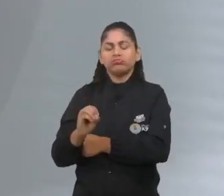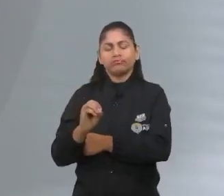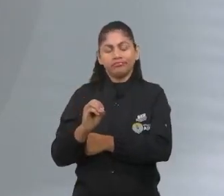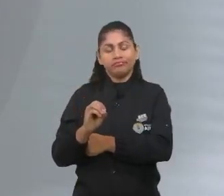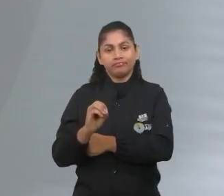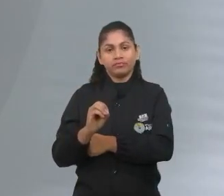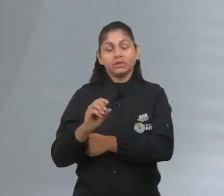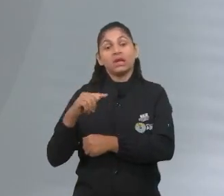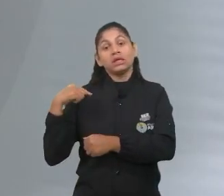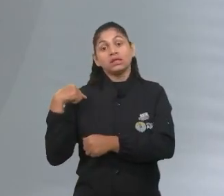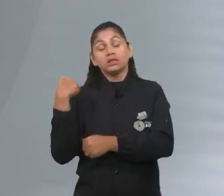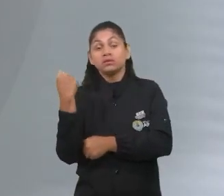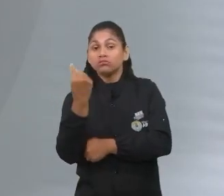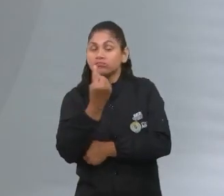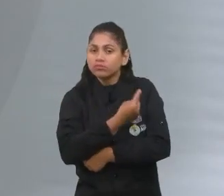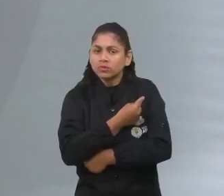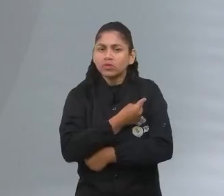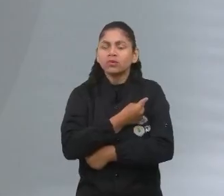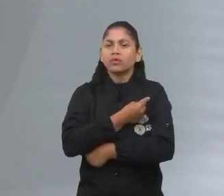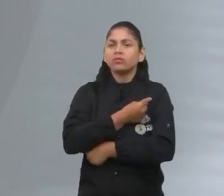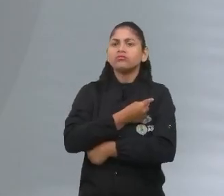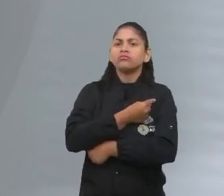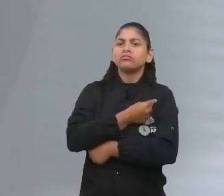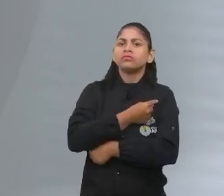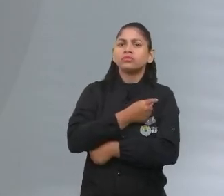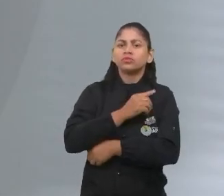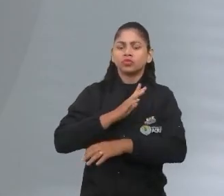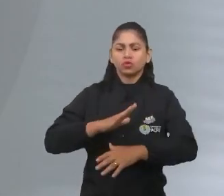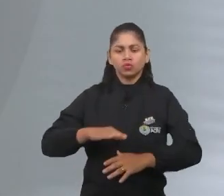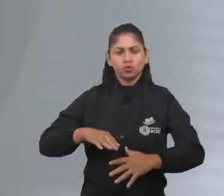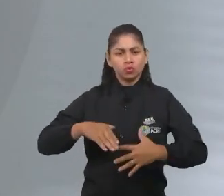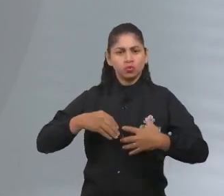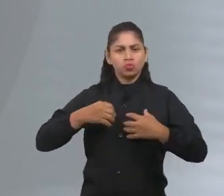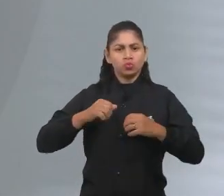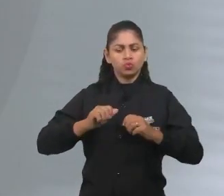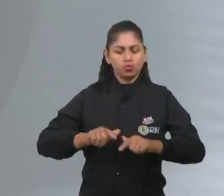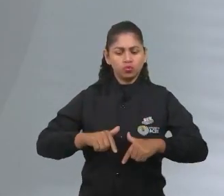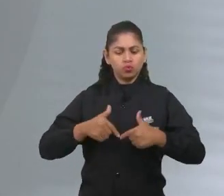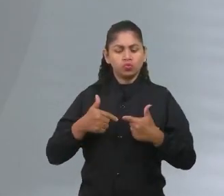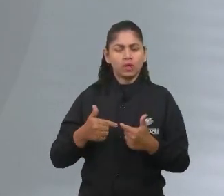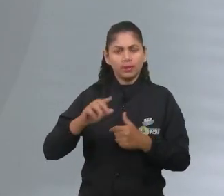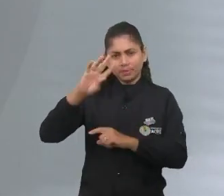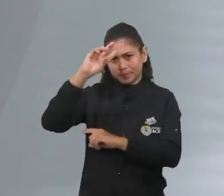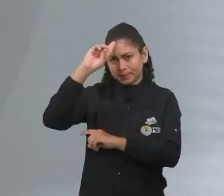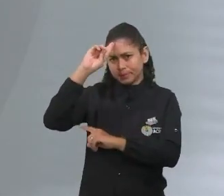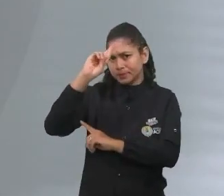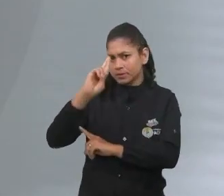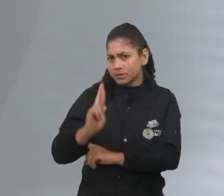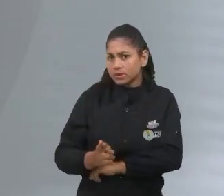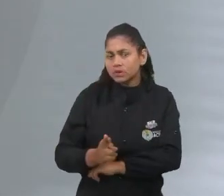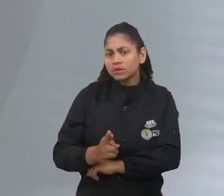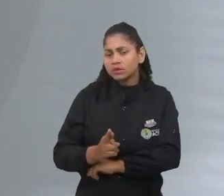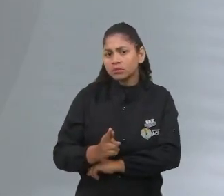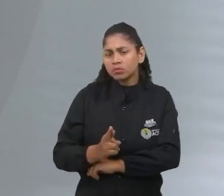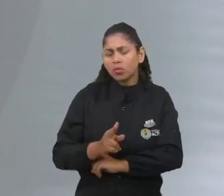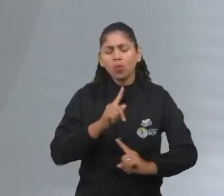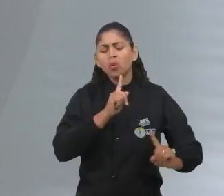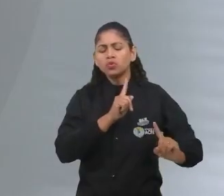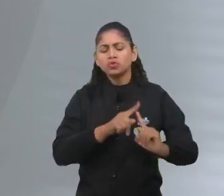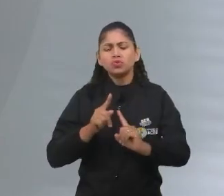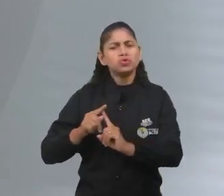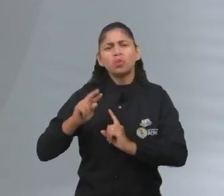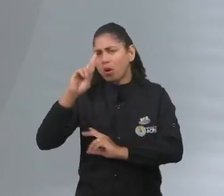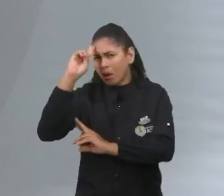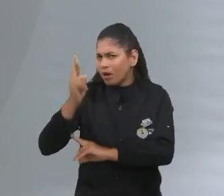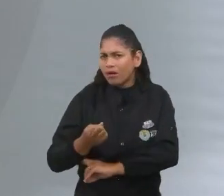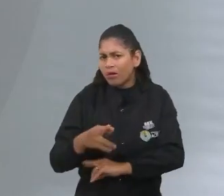pela razão, a gente evita o mal. Max Horkheim e Theodor Adorno vão dizer, mas que tipo de razão? Porque a